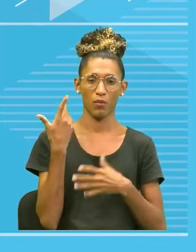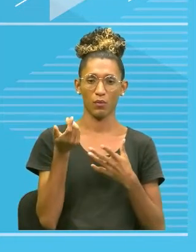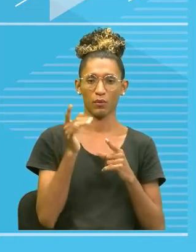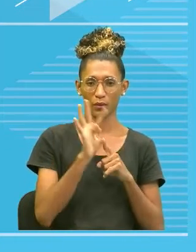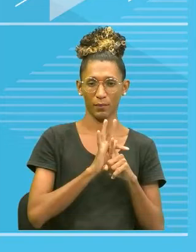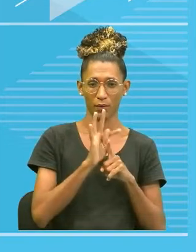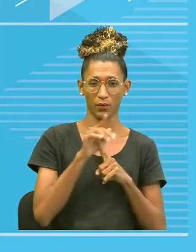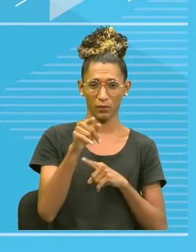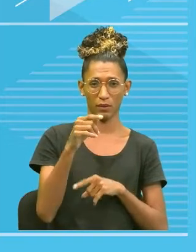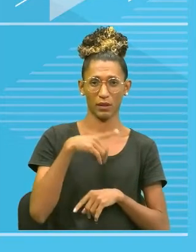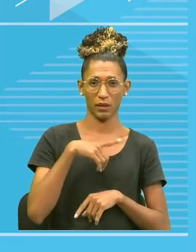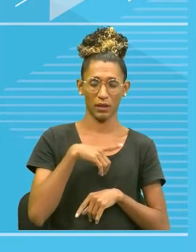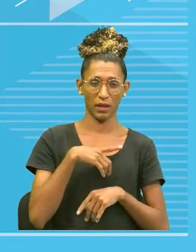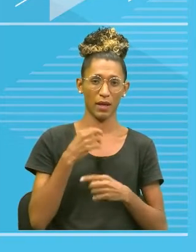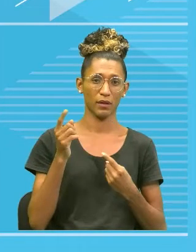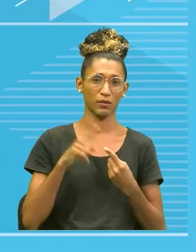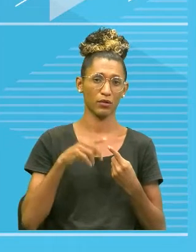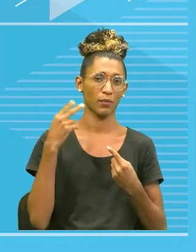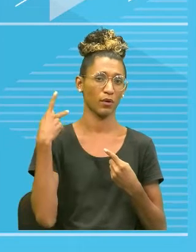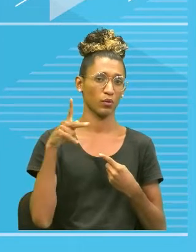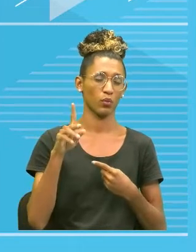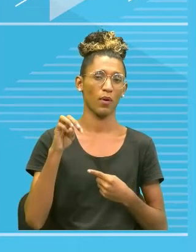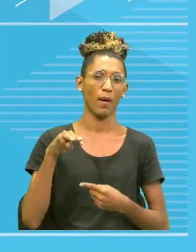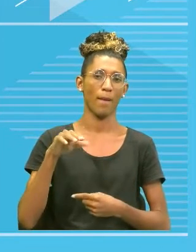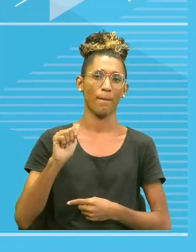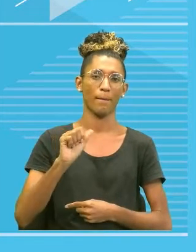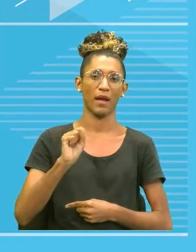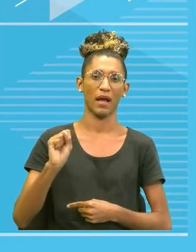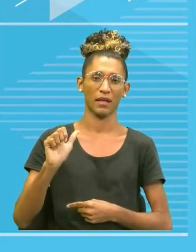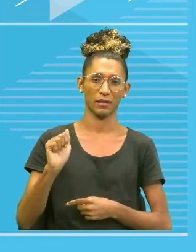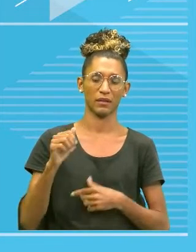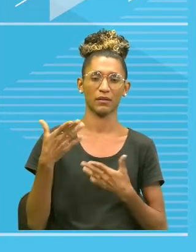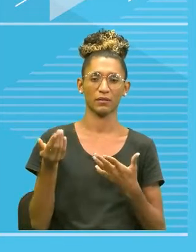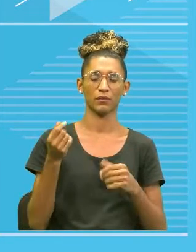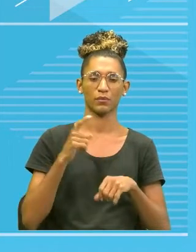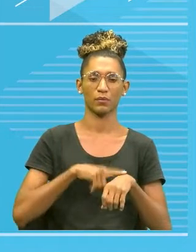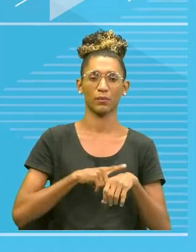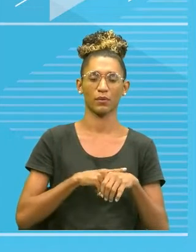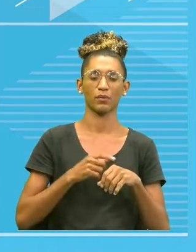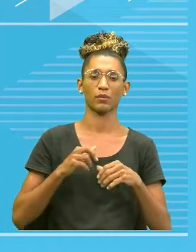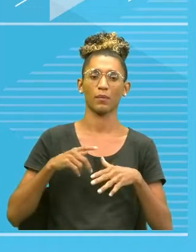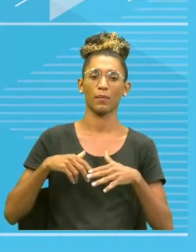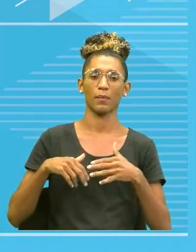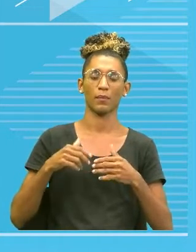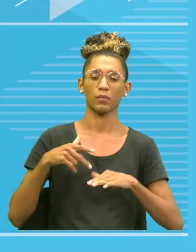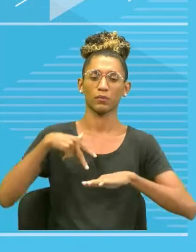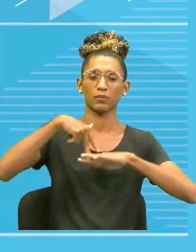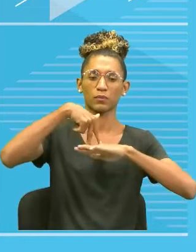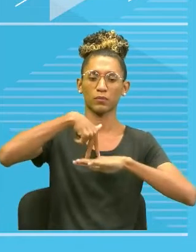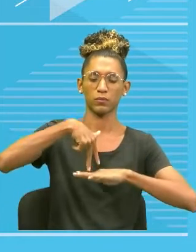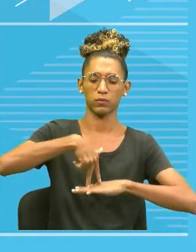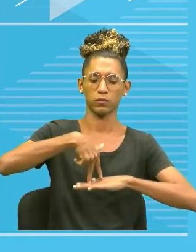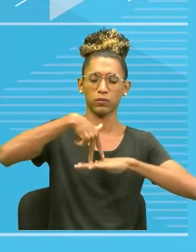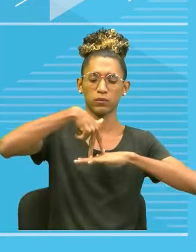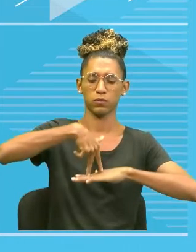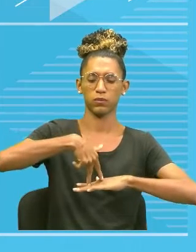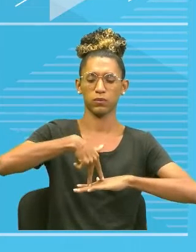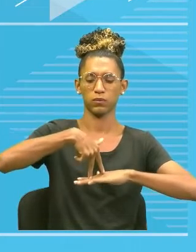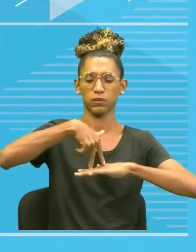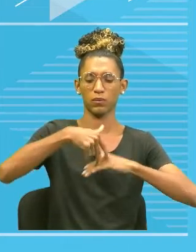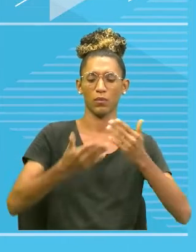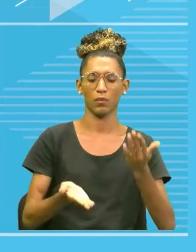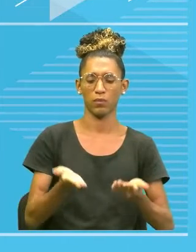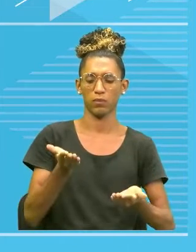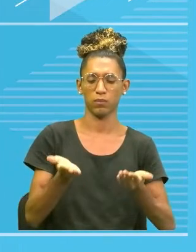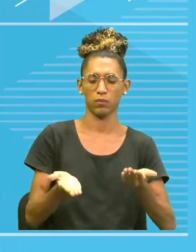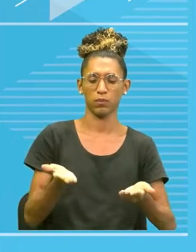tem, é tipo a sua massa, tá bom? Você tem a sua massa. Quando você sobe numa balança, marca lá 80 quilos, 100 quilos, 90